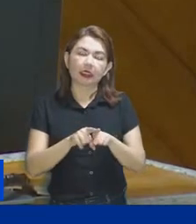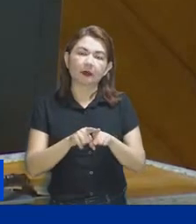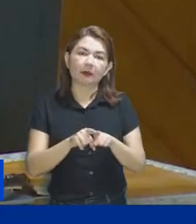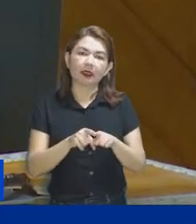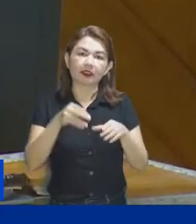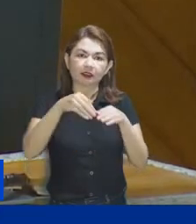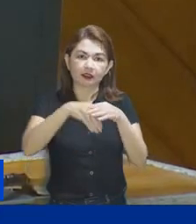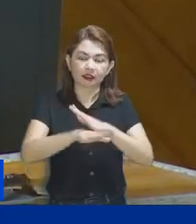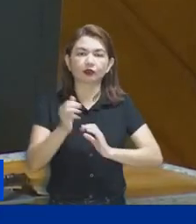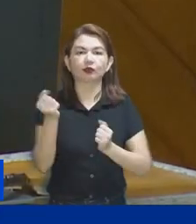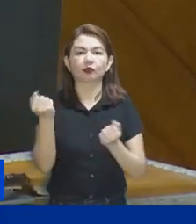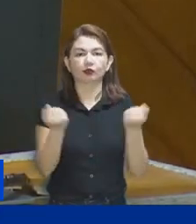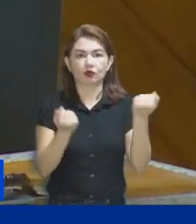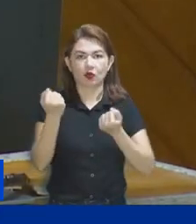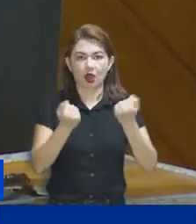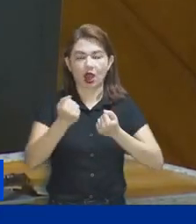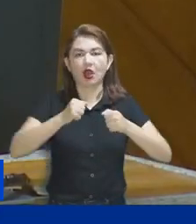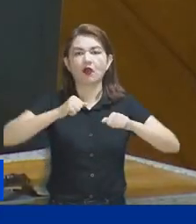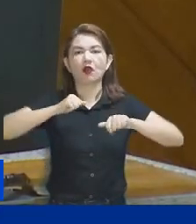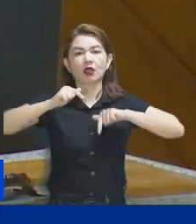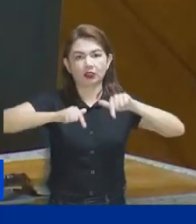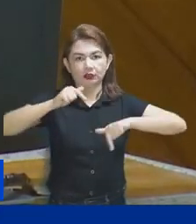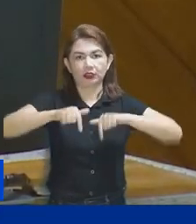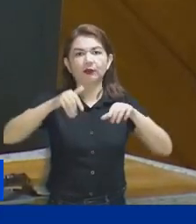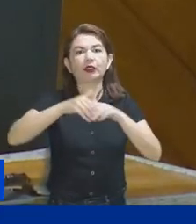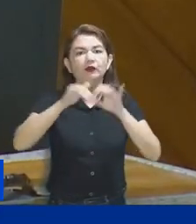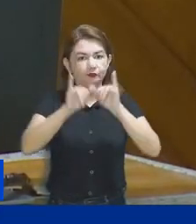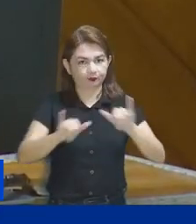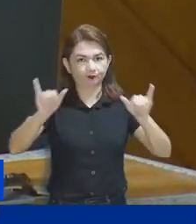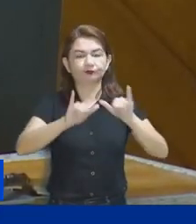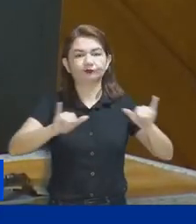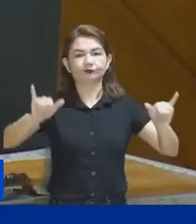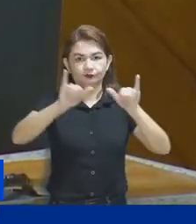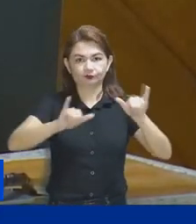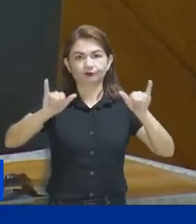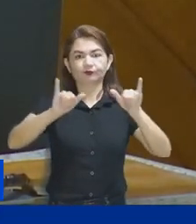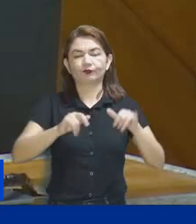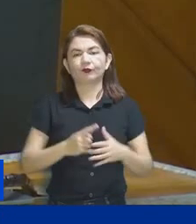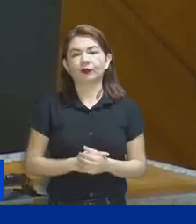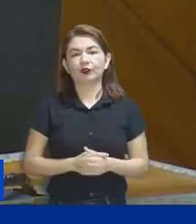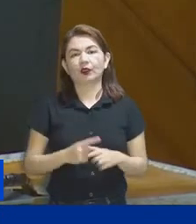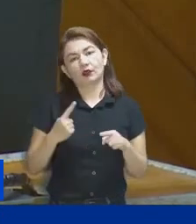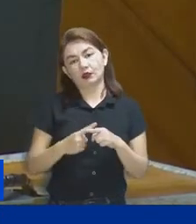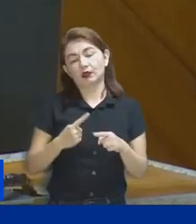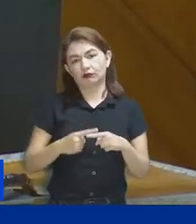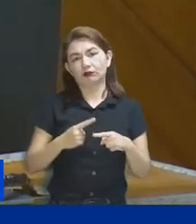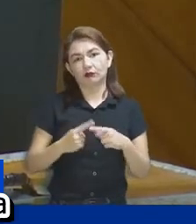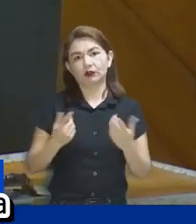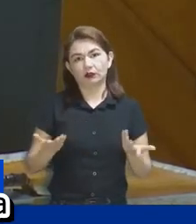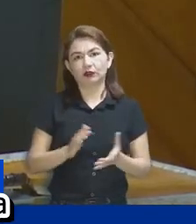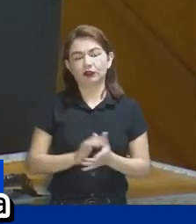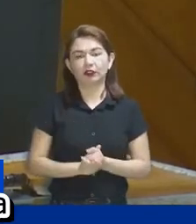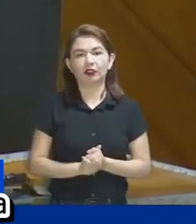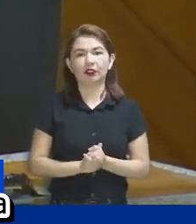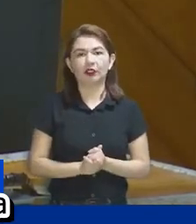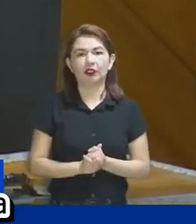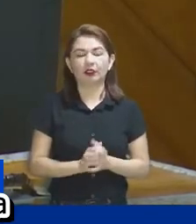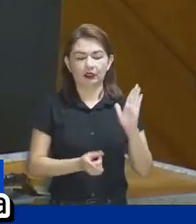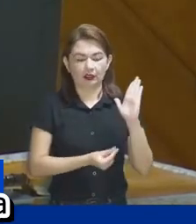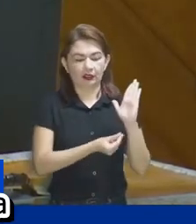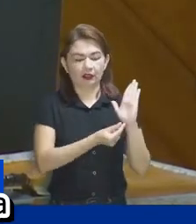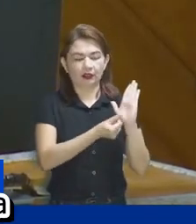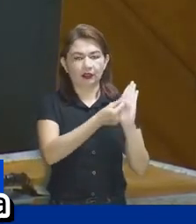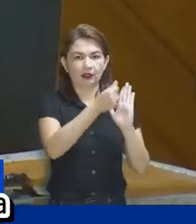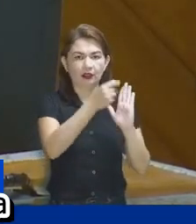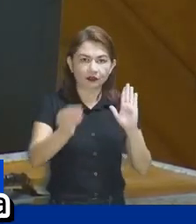passageira, esta trabalhou na campanha eleitoral, sendo tal fato devidamente lançado na prestação de contas do então